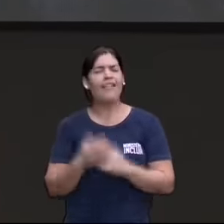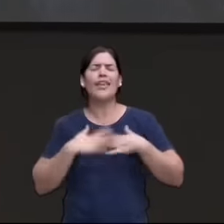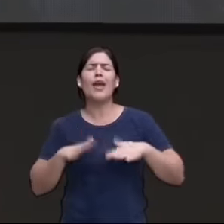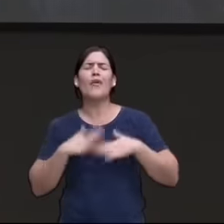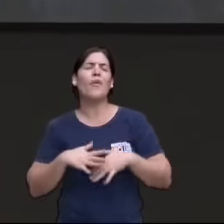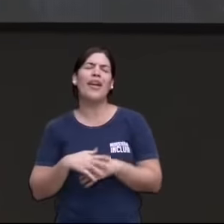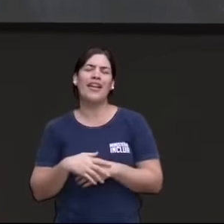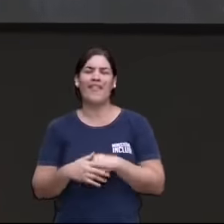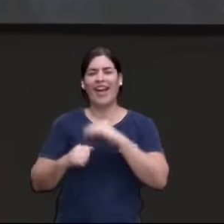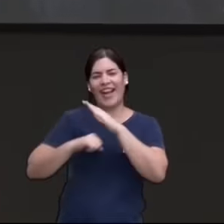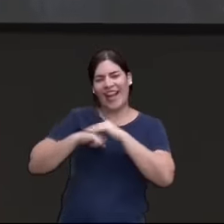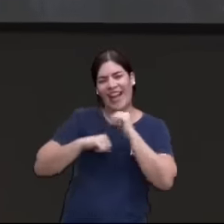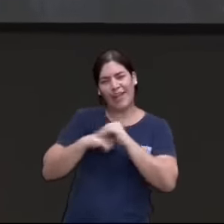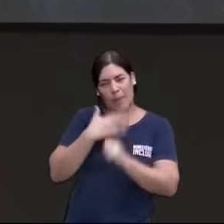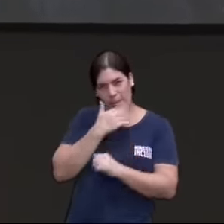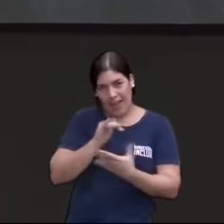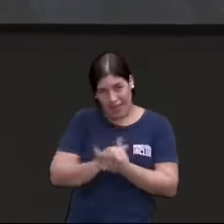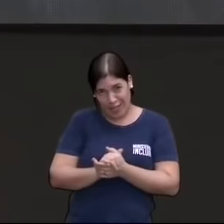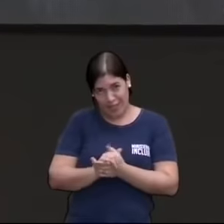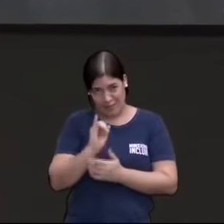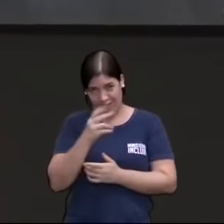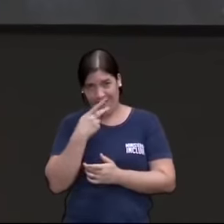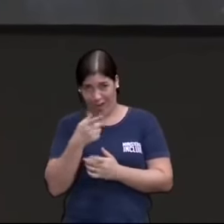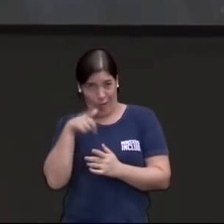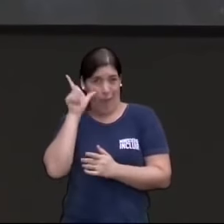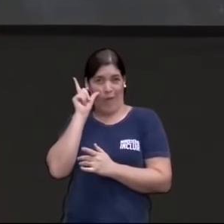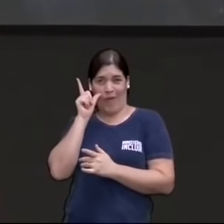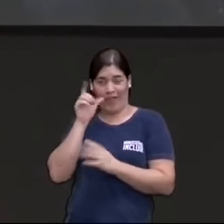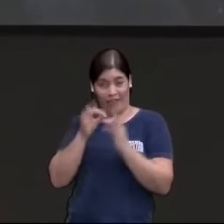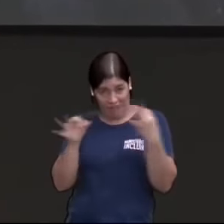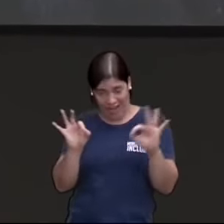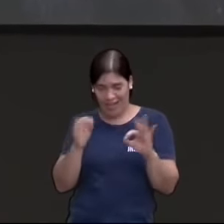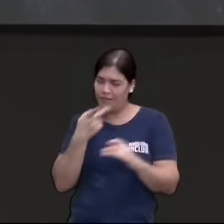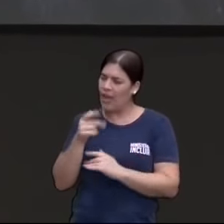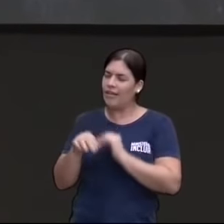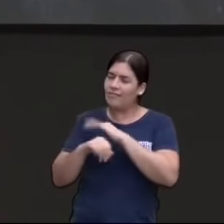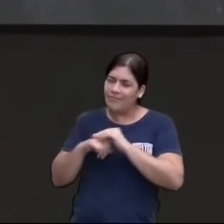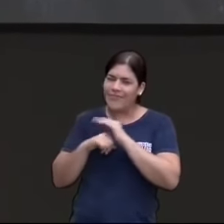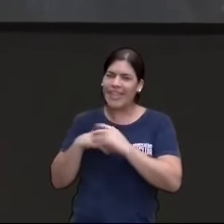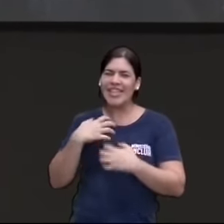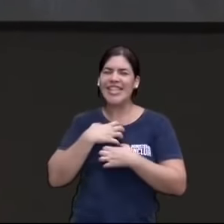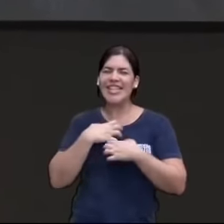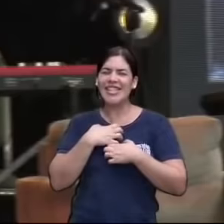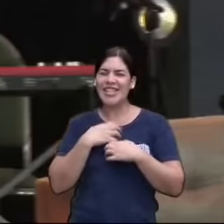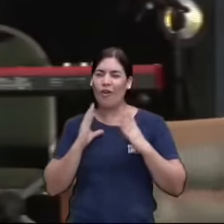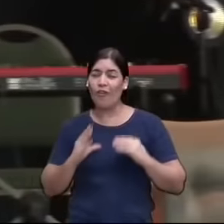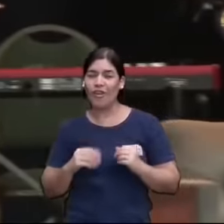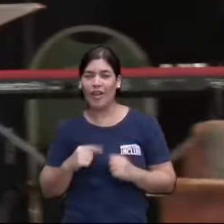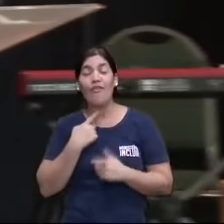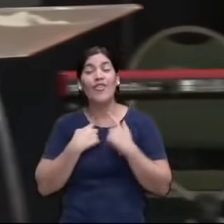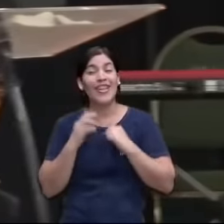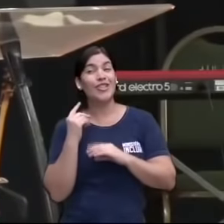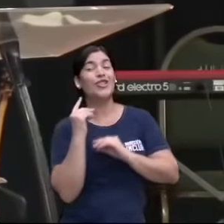tranquila, faz carinho nele. Faz um leve toque assim para ele se sentir confortável, que ele está querendo correr já.